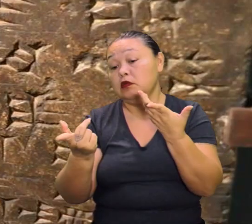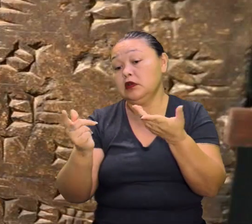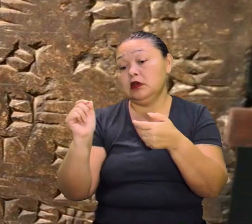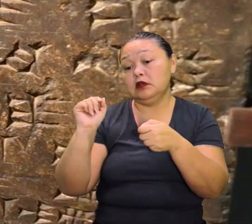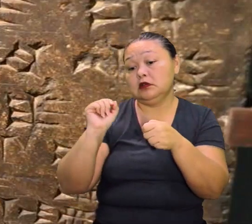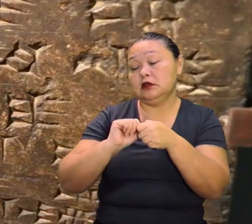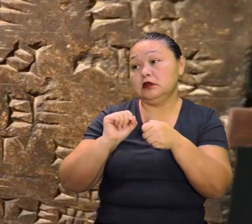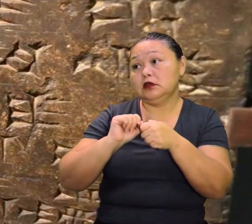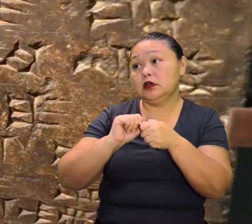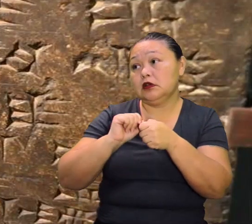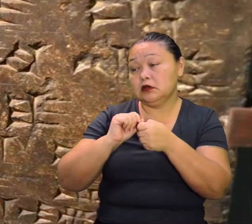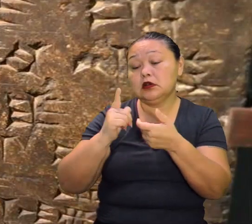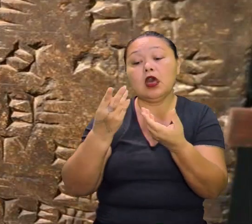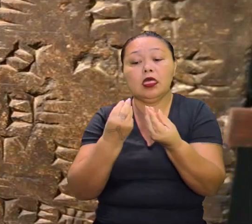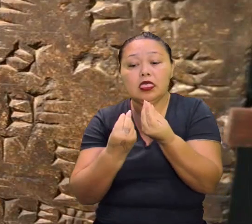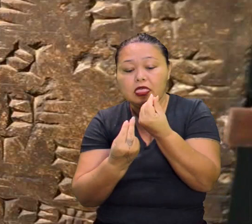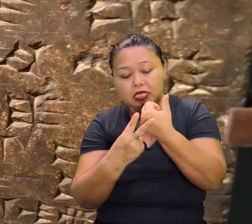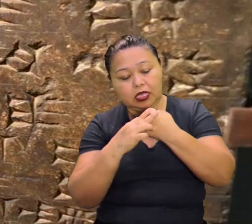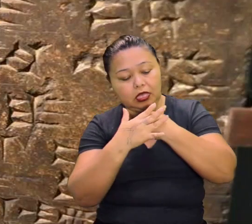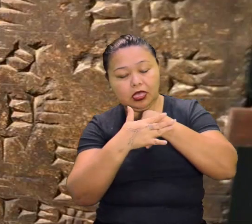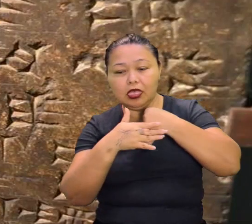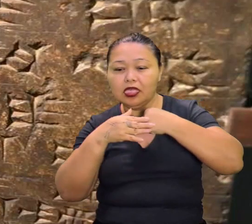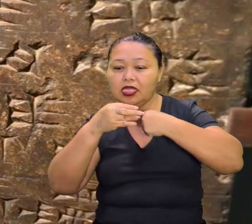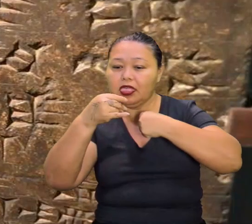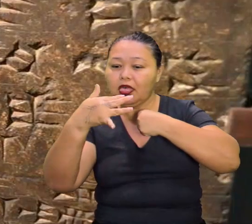fazendo jateado, né, em vidro.